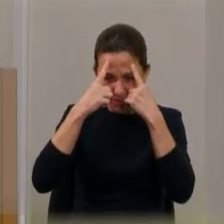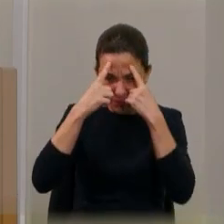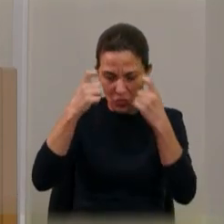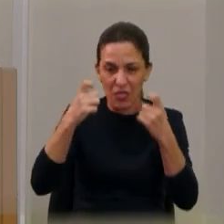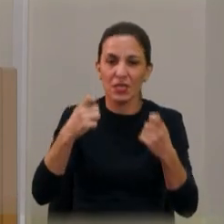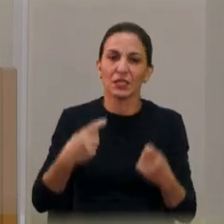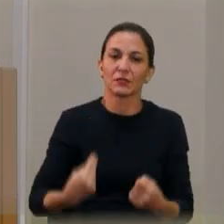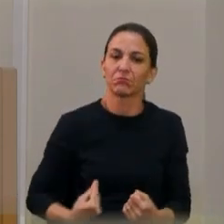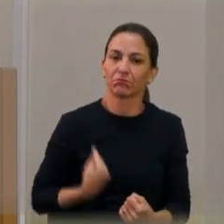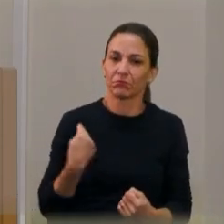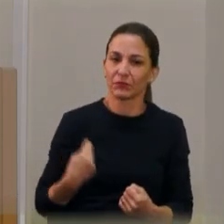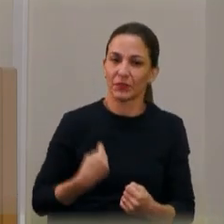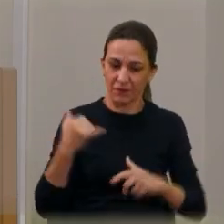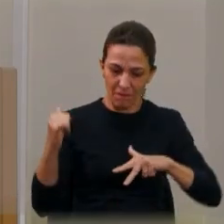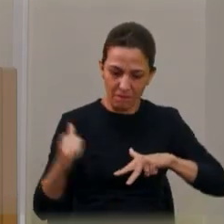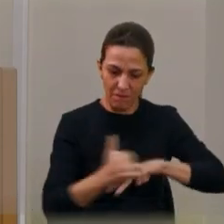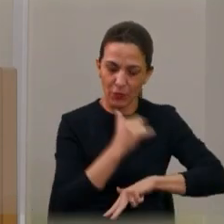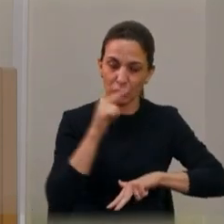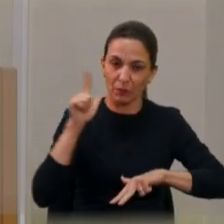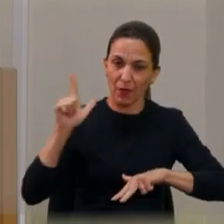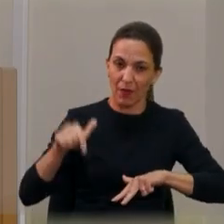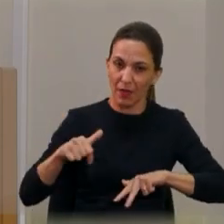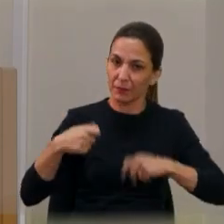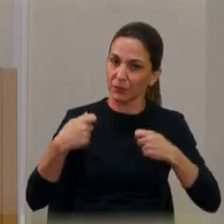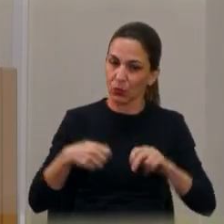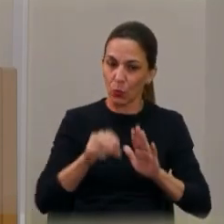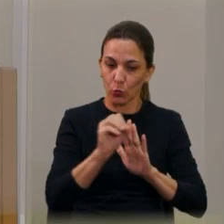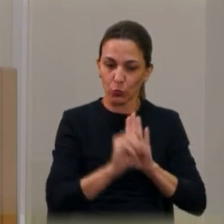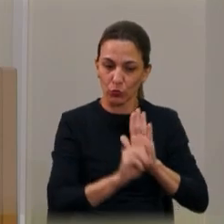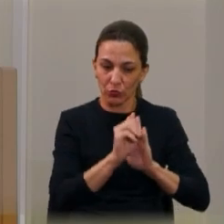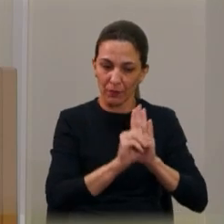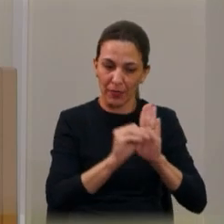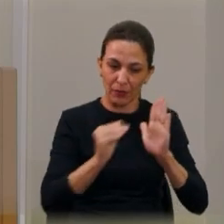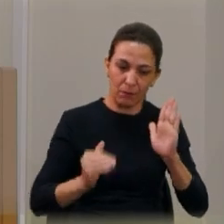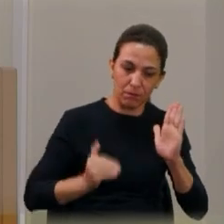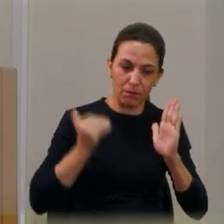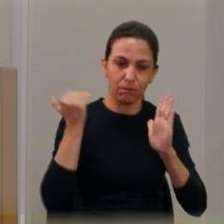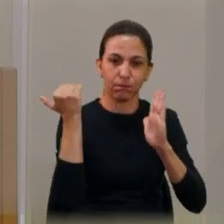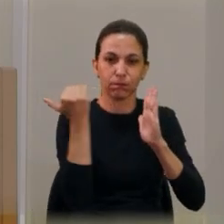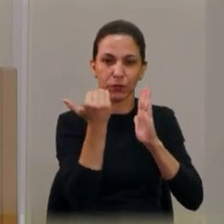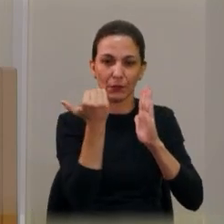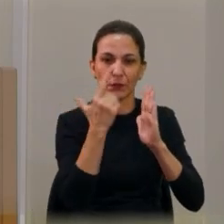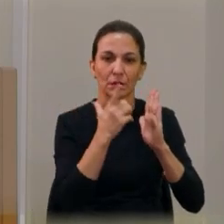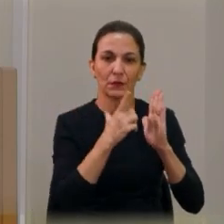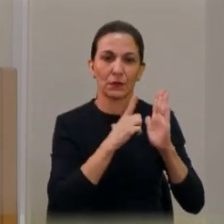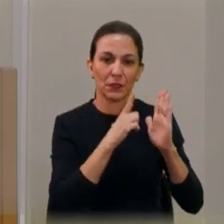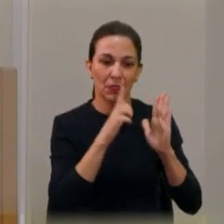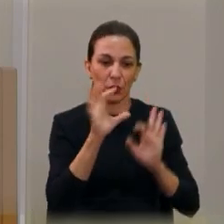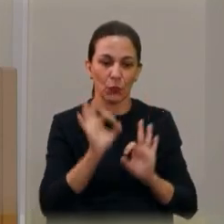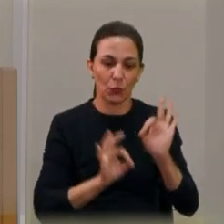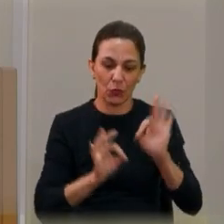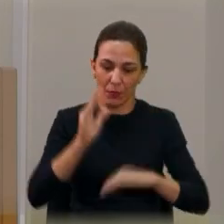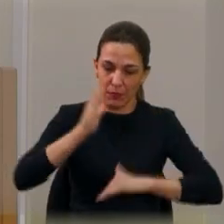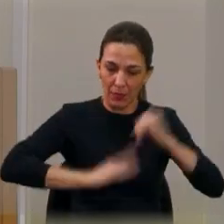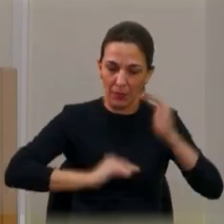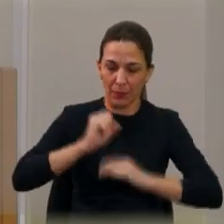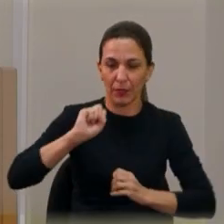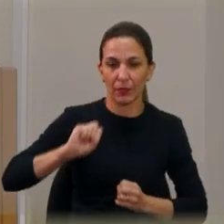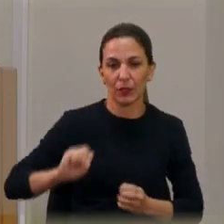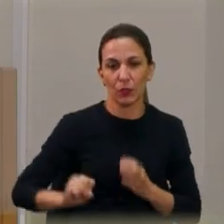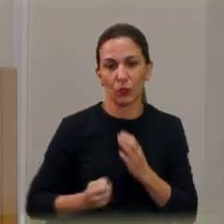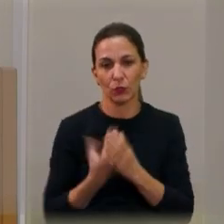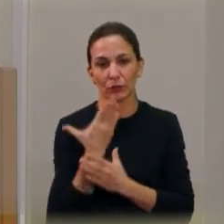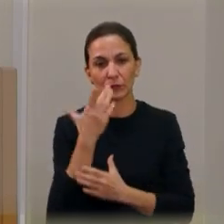precisou que a gente fizesse um plus dentro do orçamento para garantir que esse programa fosse efetivado então